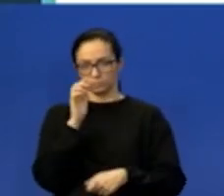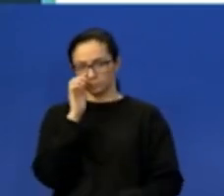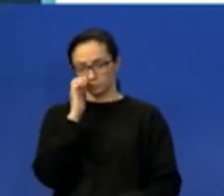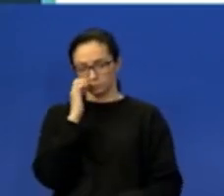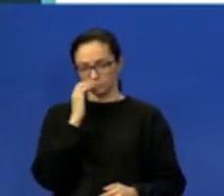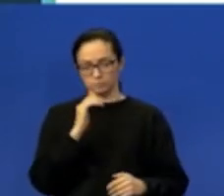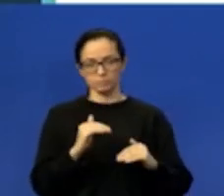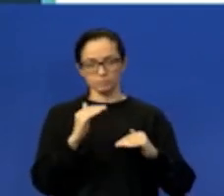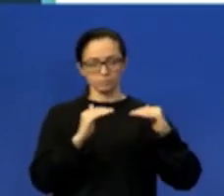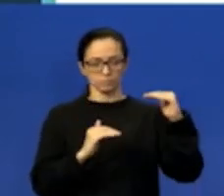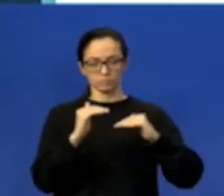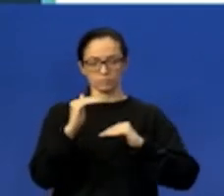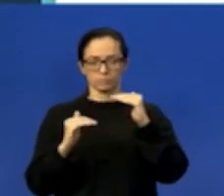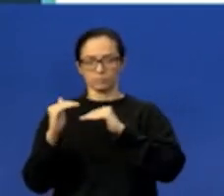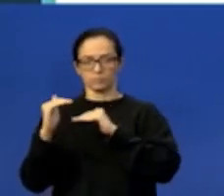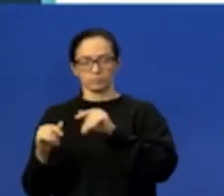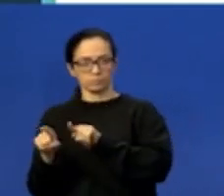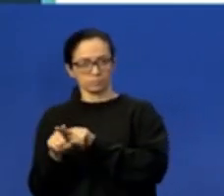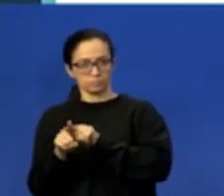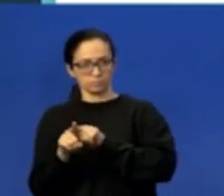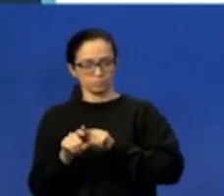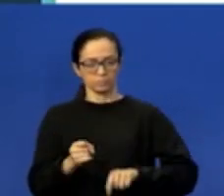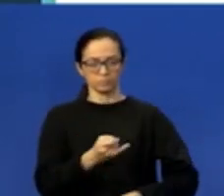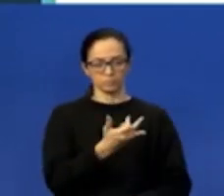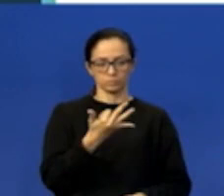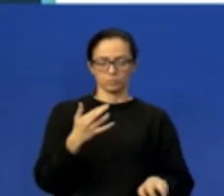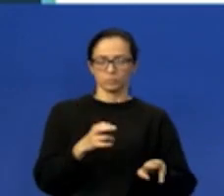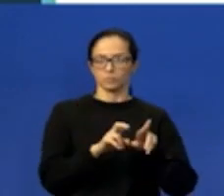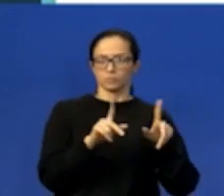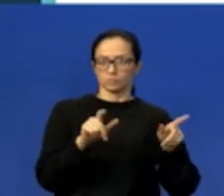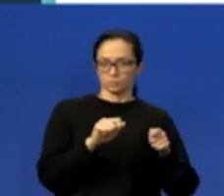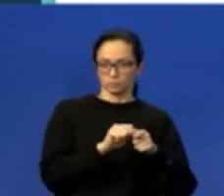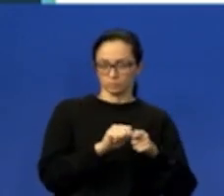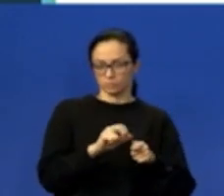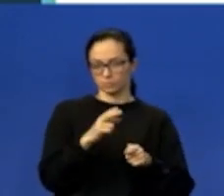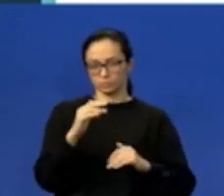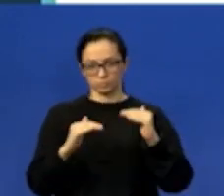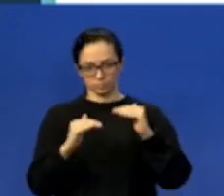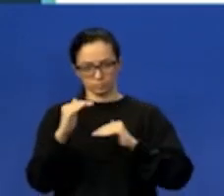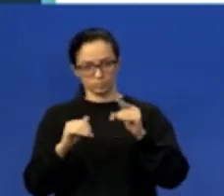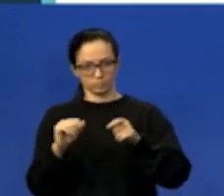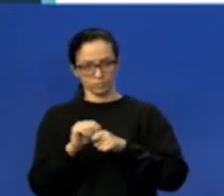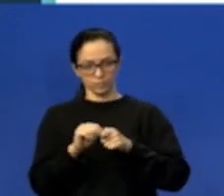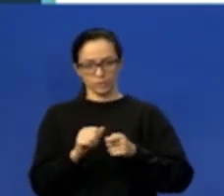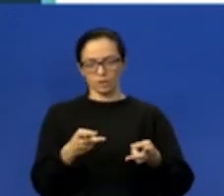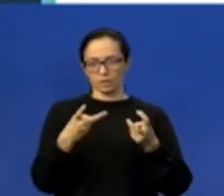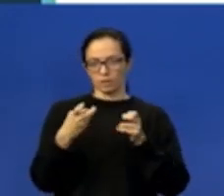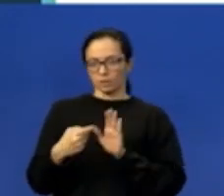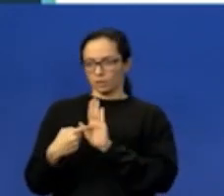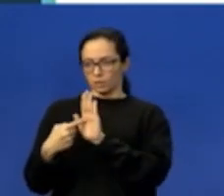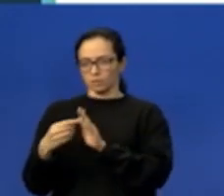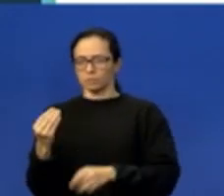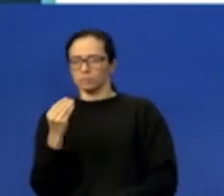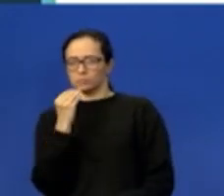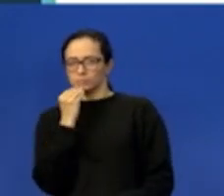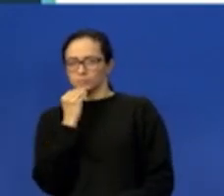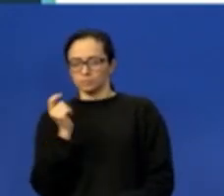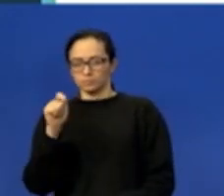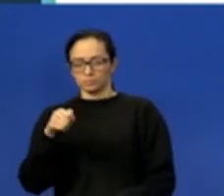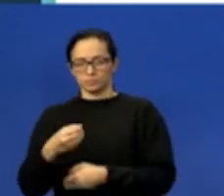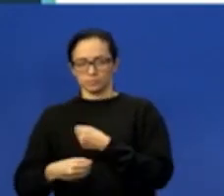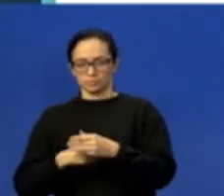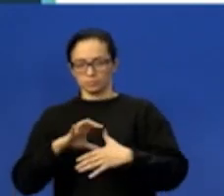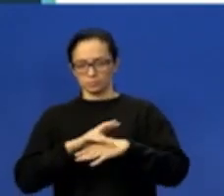seu tamanho. Qualquer alteração do número de plaquetas ou do seu tamanho vai ser indicativo de alguma possibilidade de